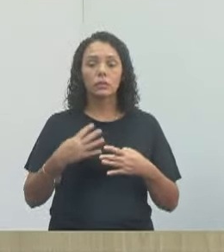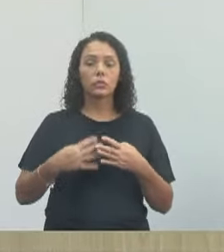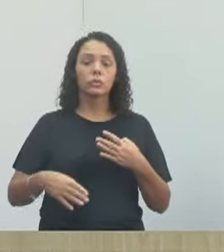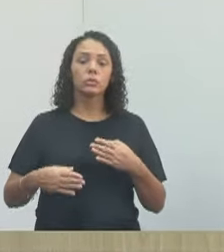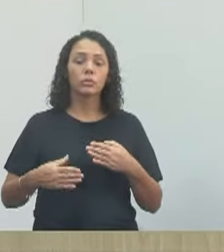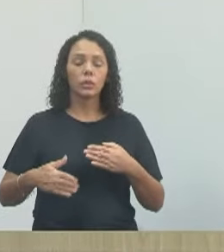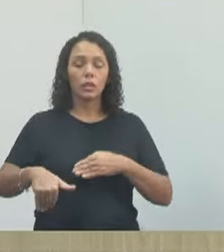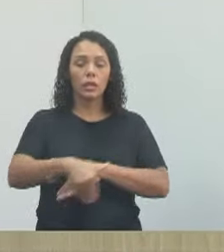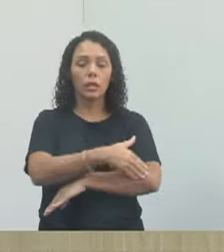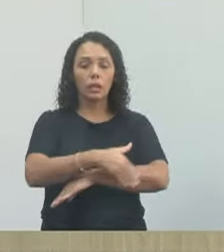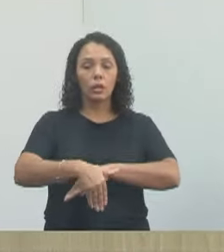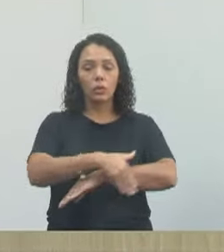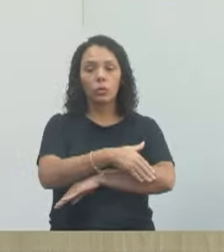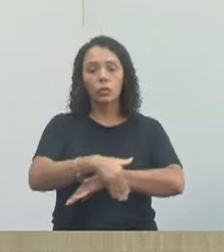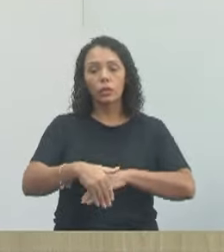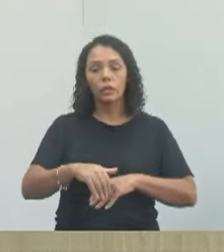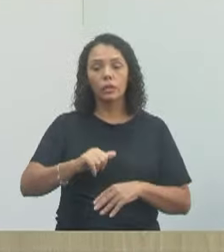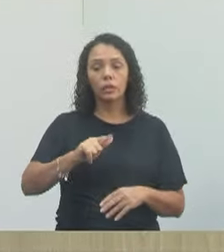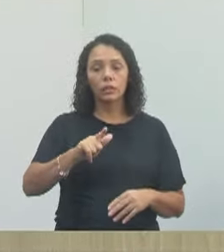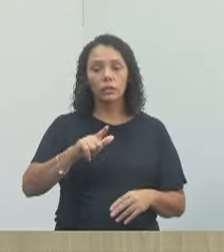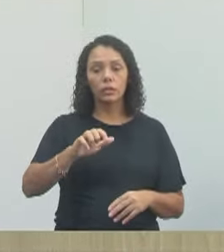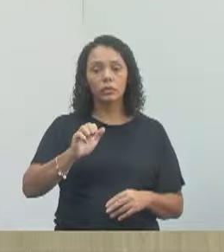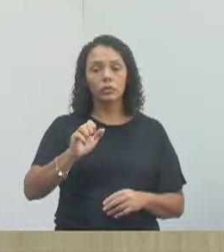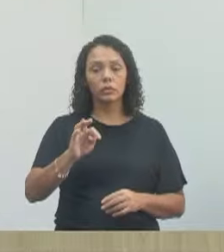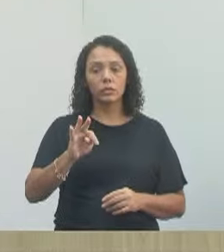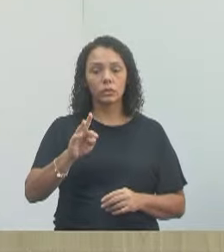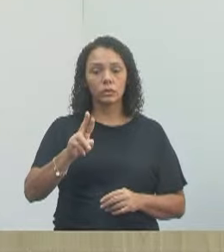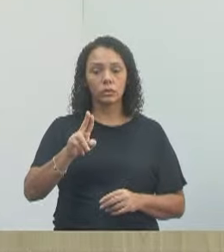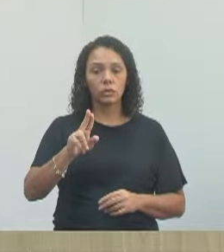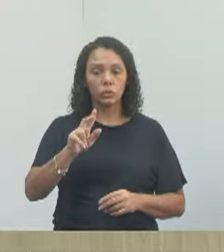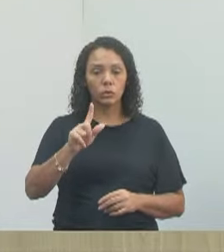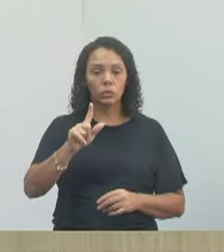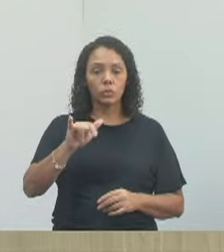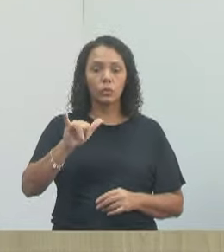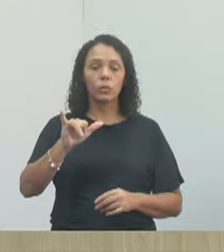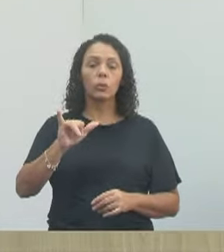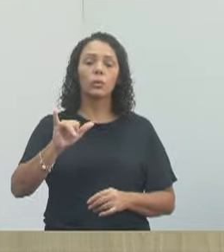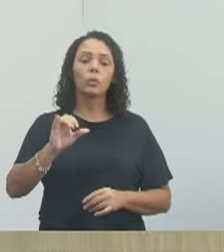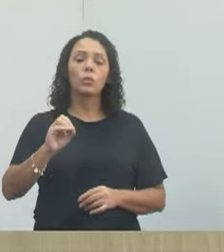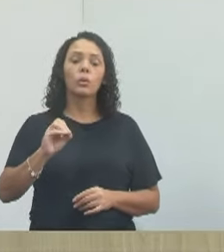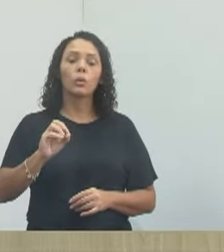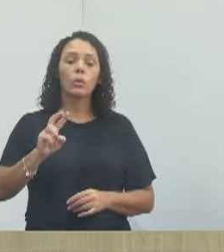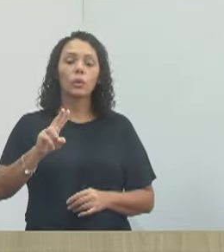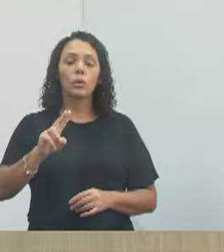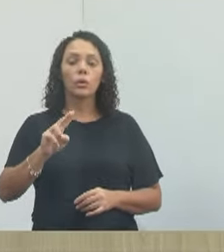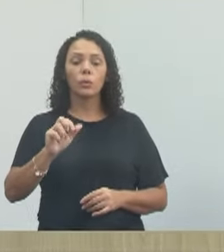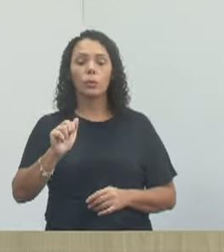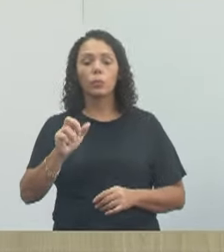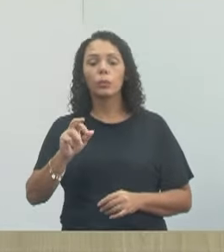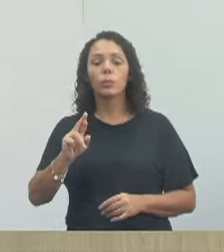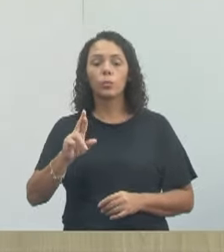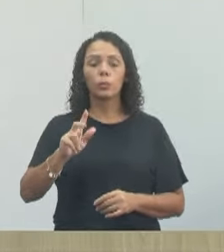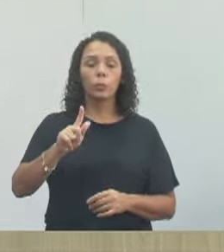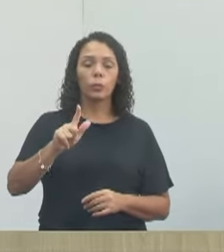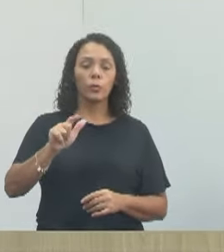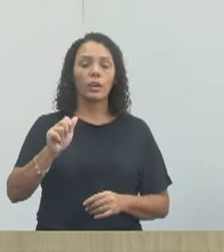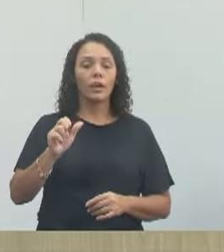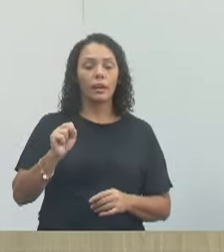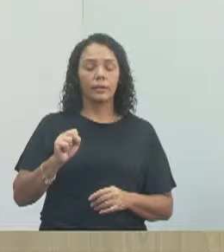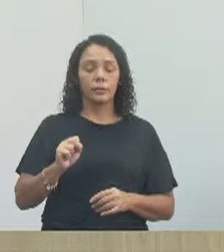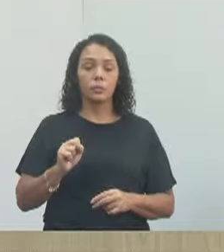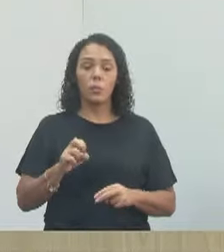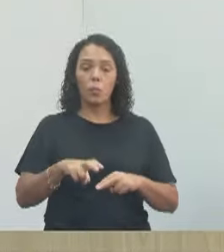com destino à cidade de São José dos Campos considerando consultante reclamação